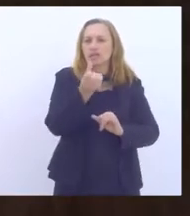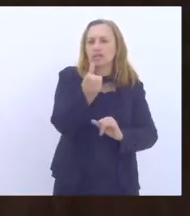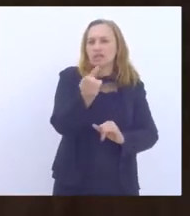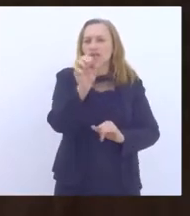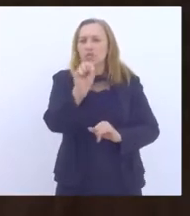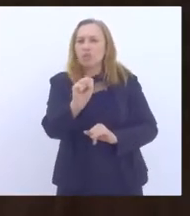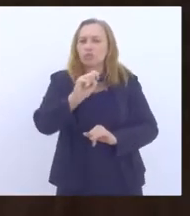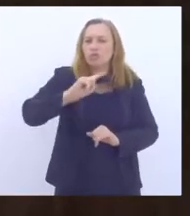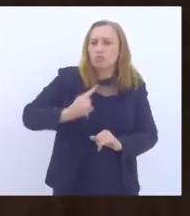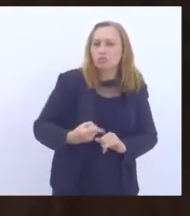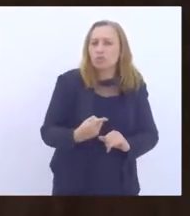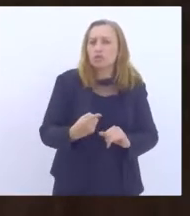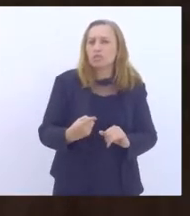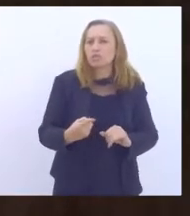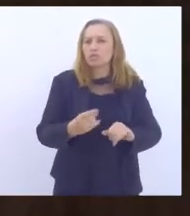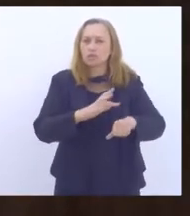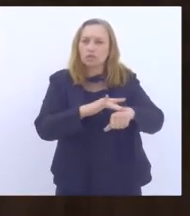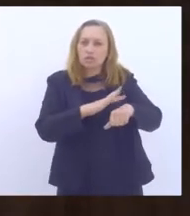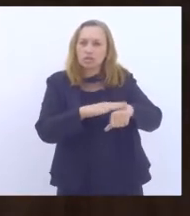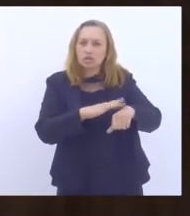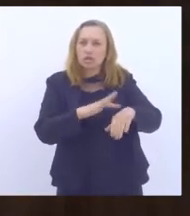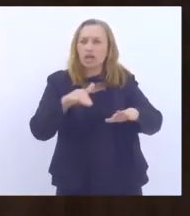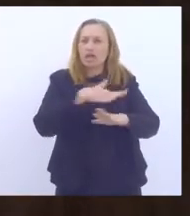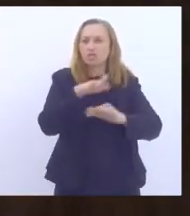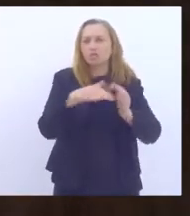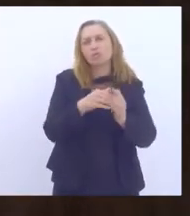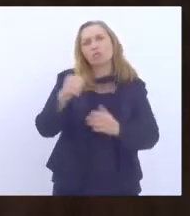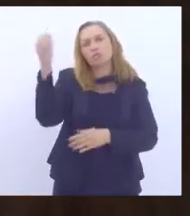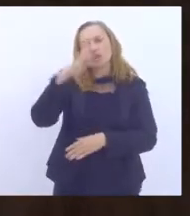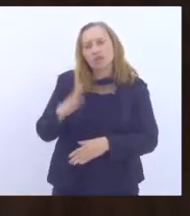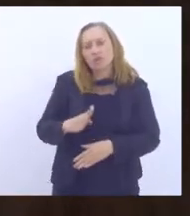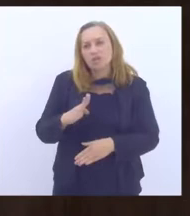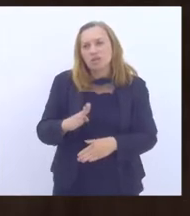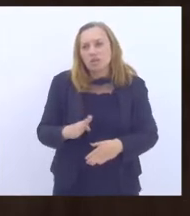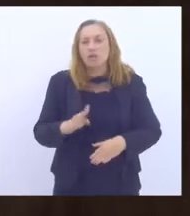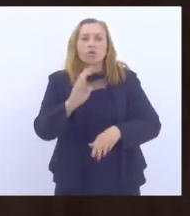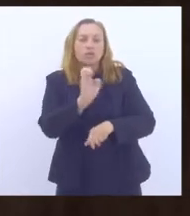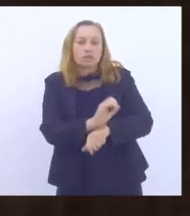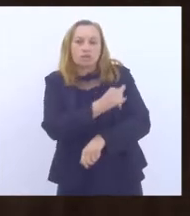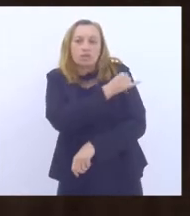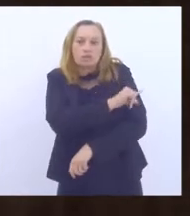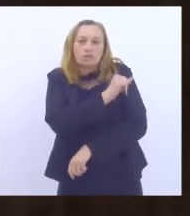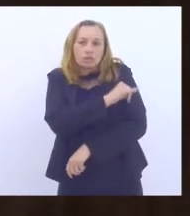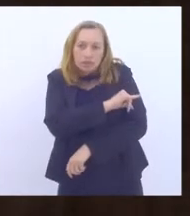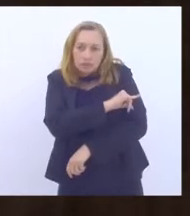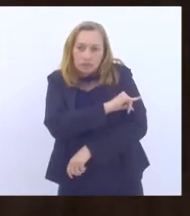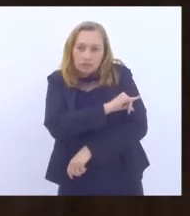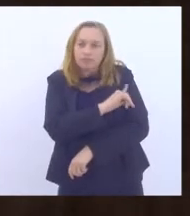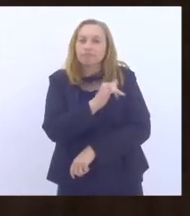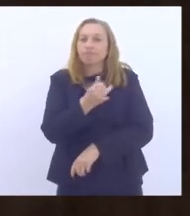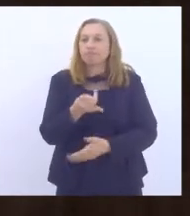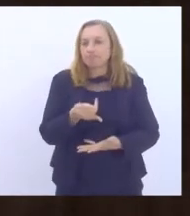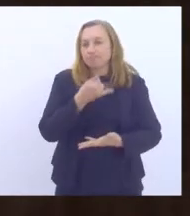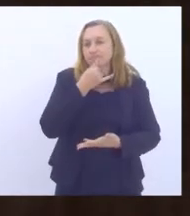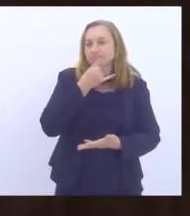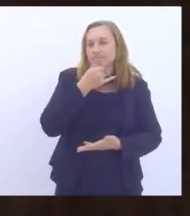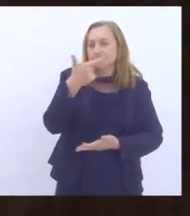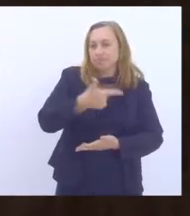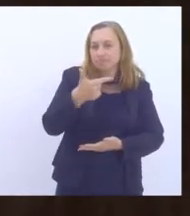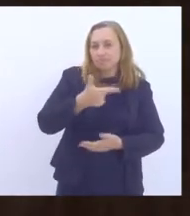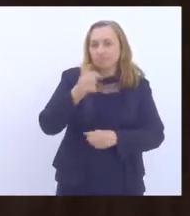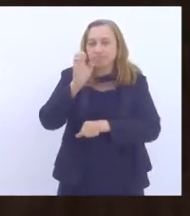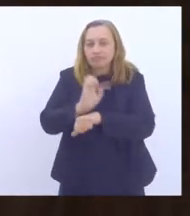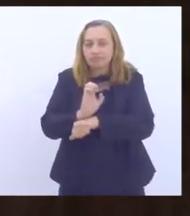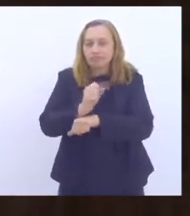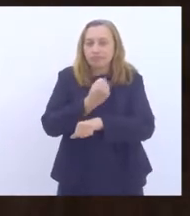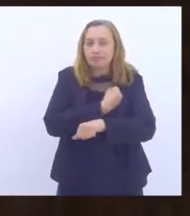casos em todo o Brasil e lamentavelmente o estado e já nego é o segundo